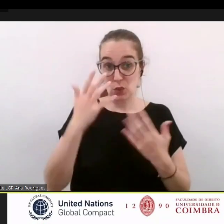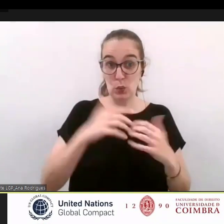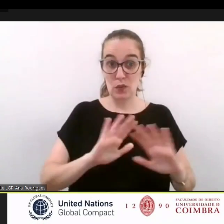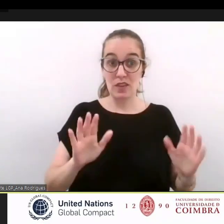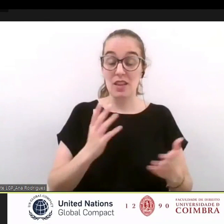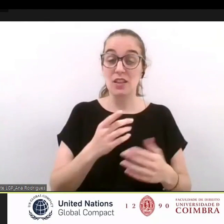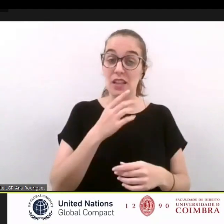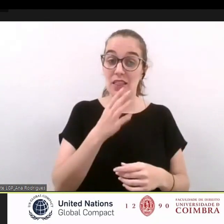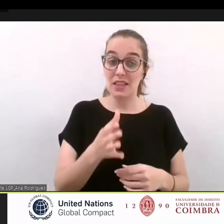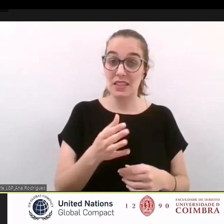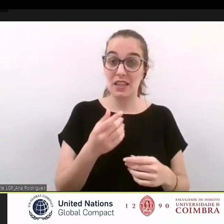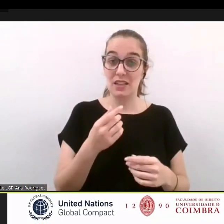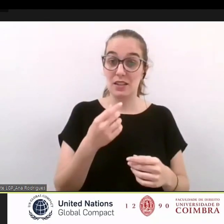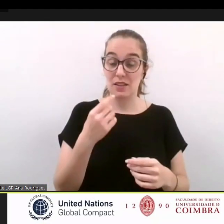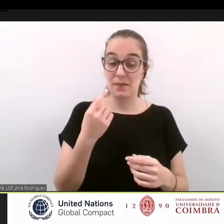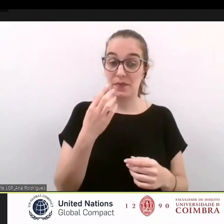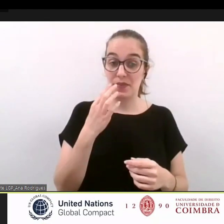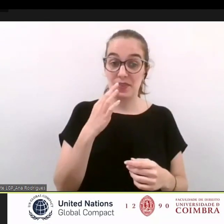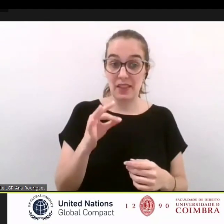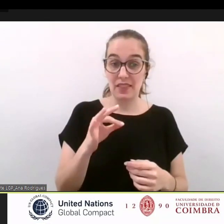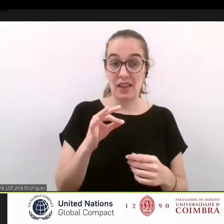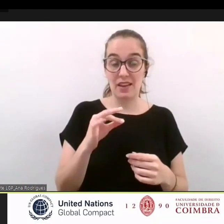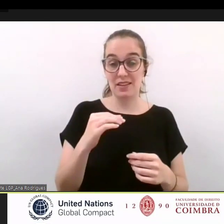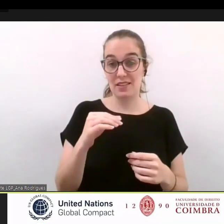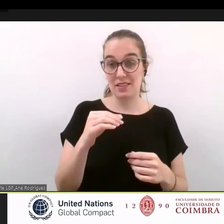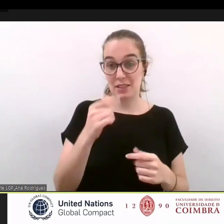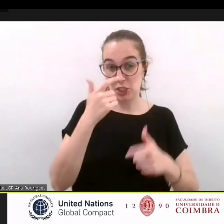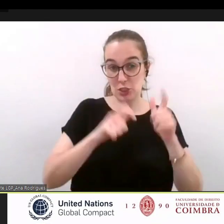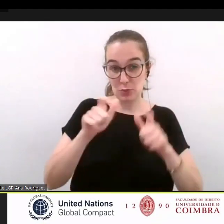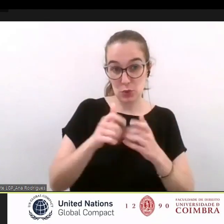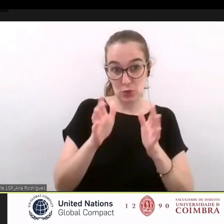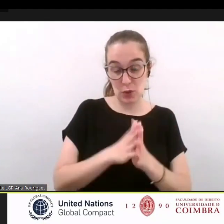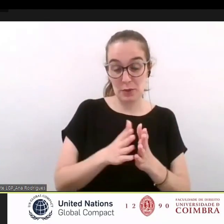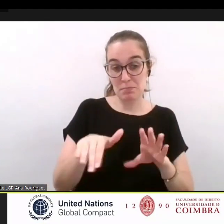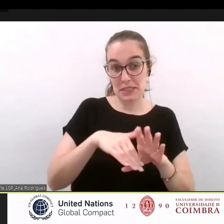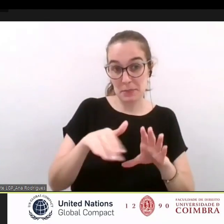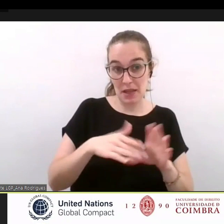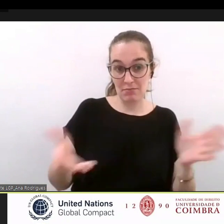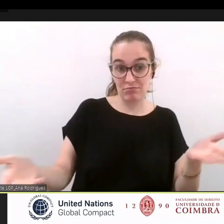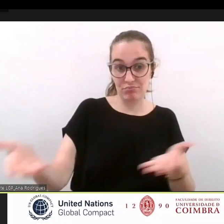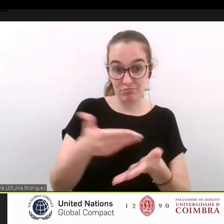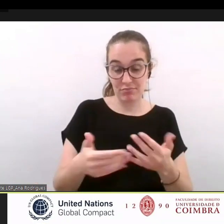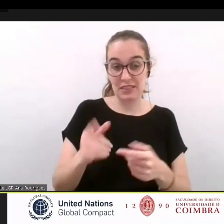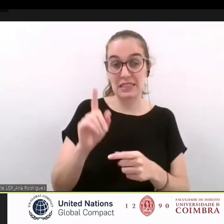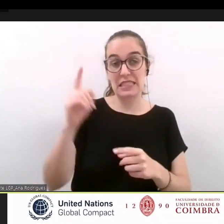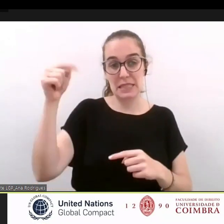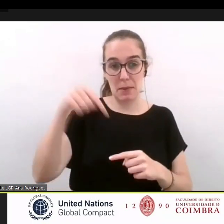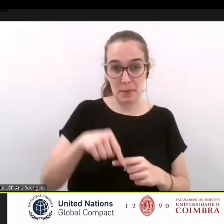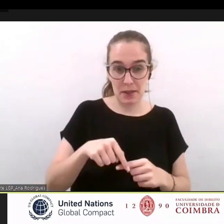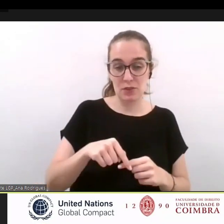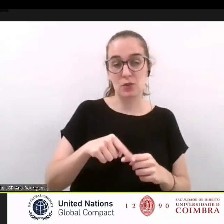dizia respeito a procurar envolver mais os cidadãos, portanto, numa estratégia bottom-up e não tanto